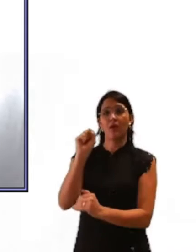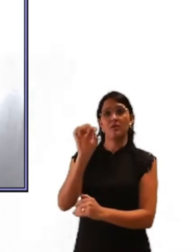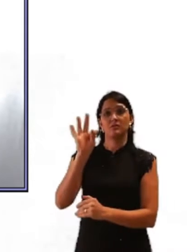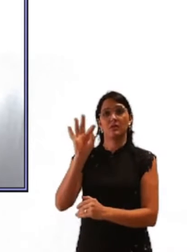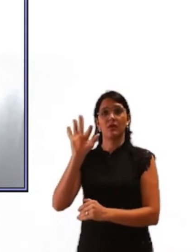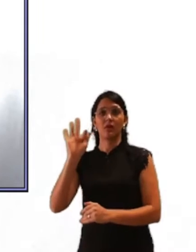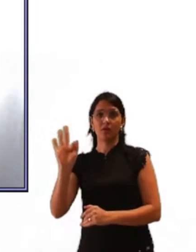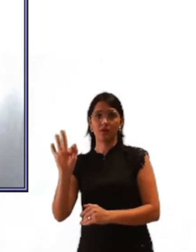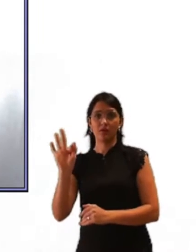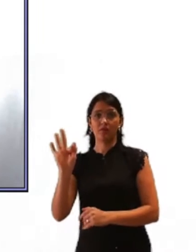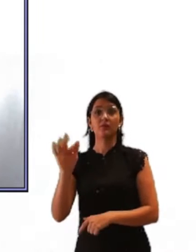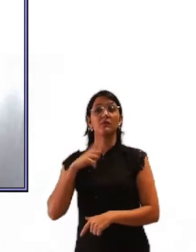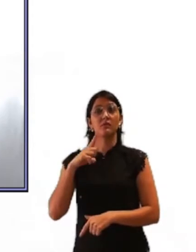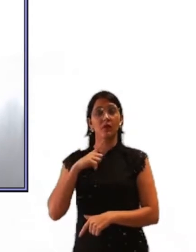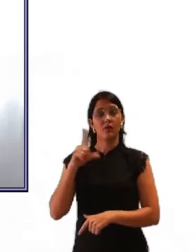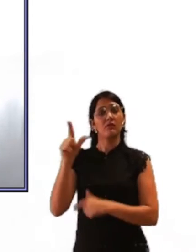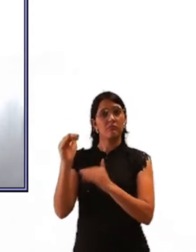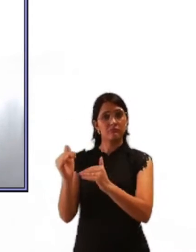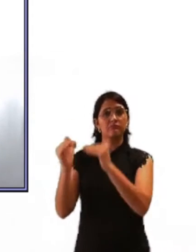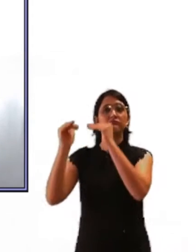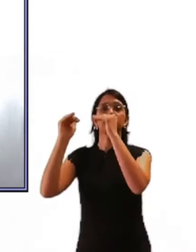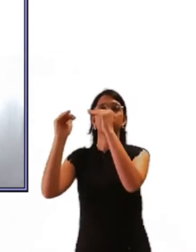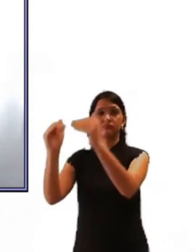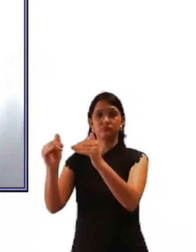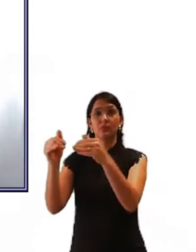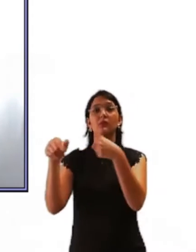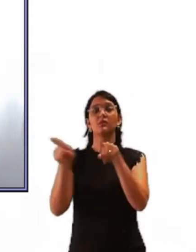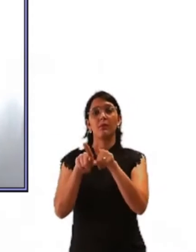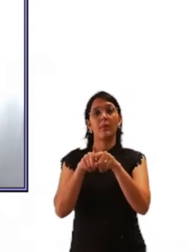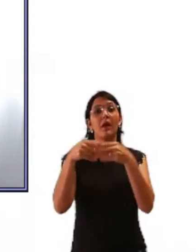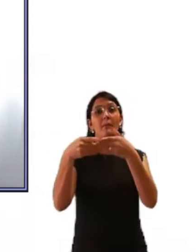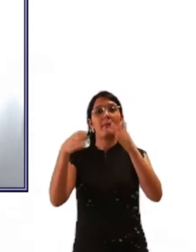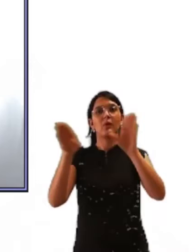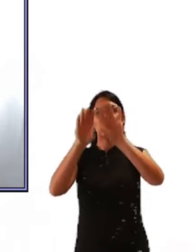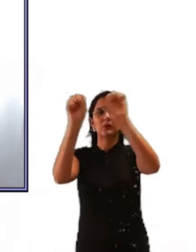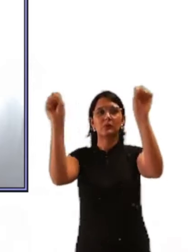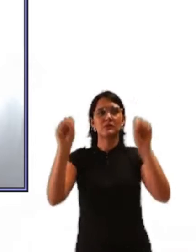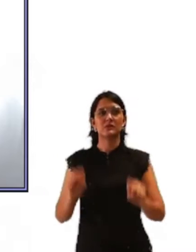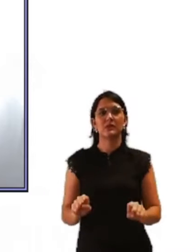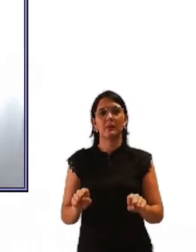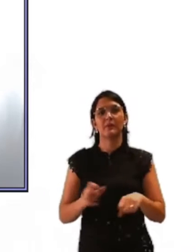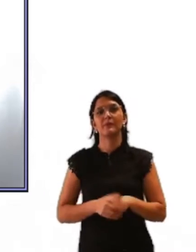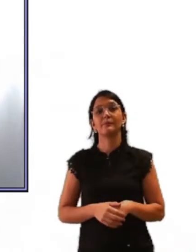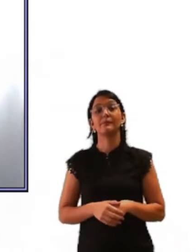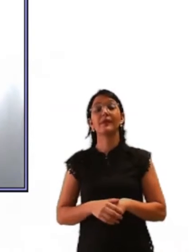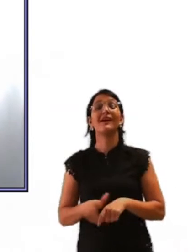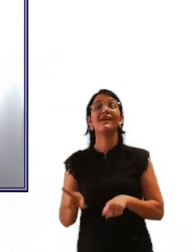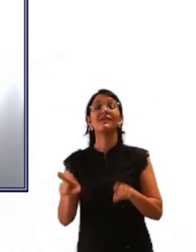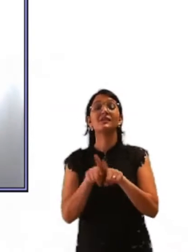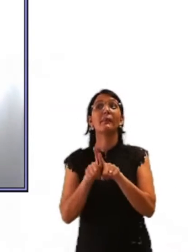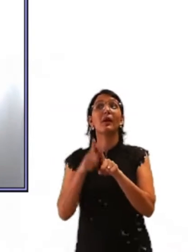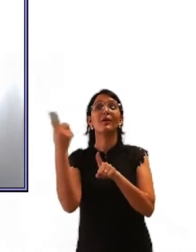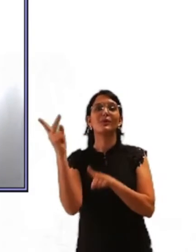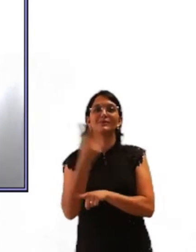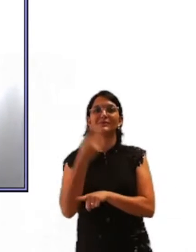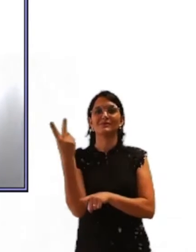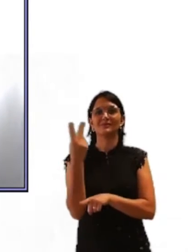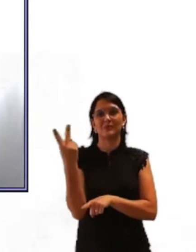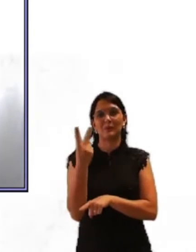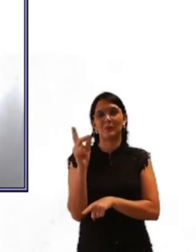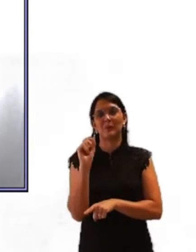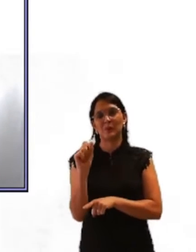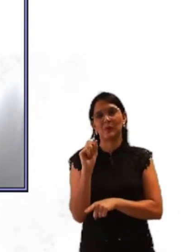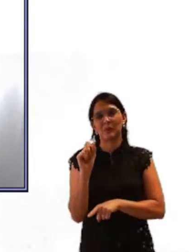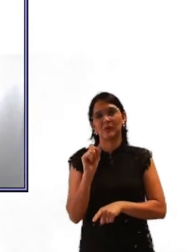por meio de princípios, né? De abertura do sistema. Segundo ponto, que também é apontado para esse aumento,